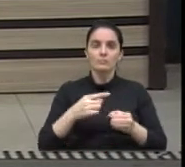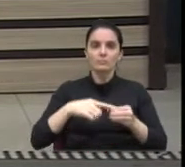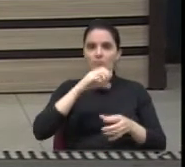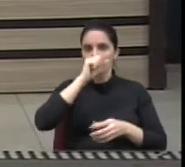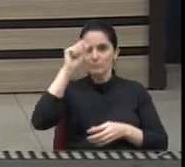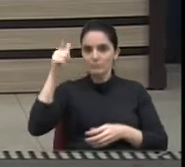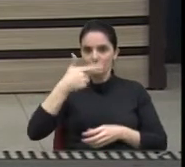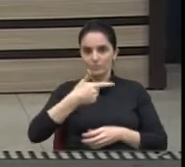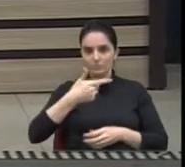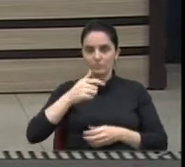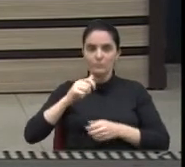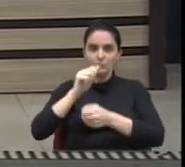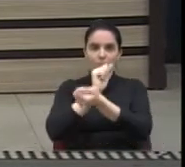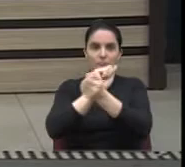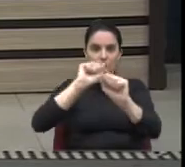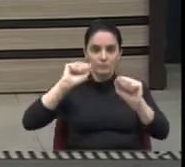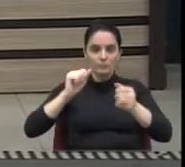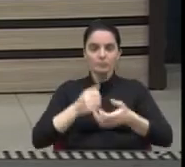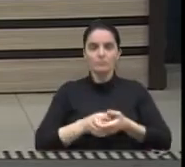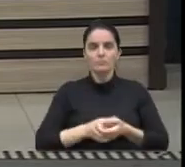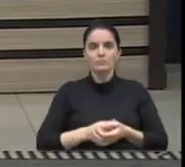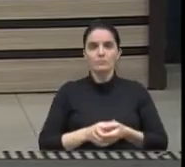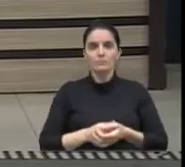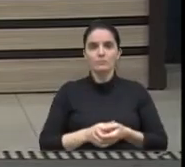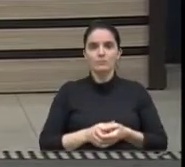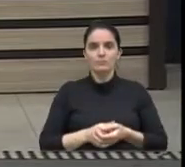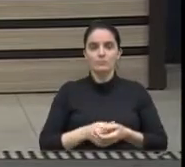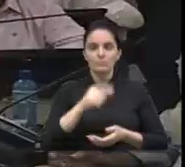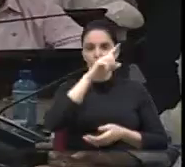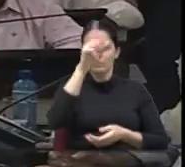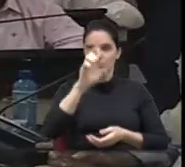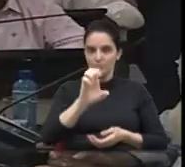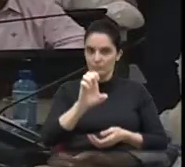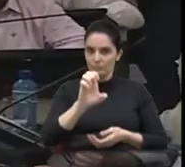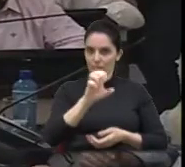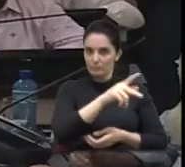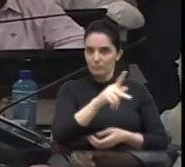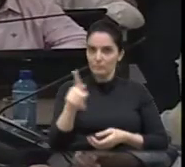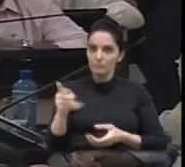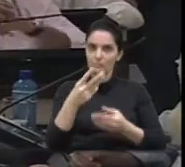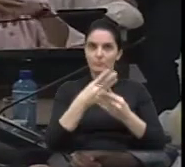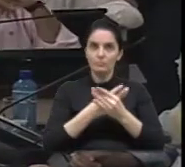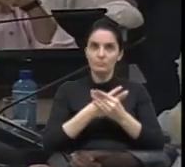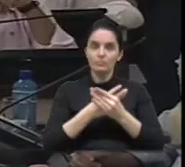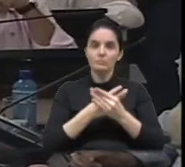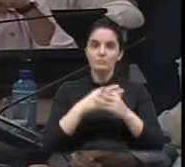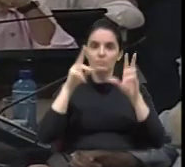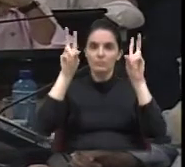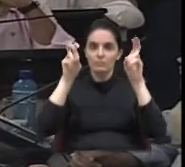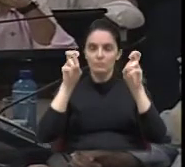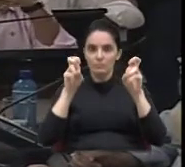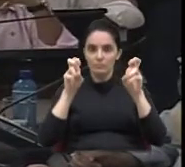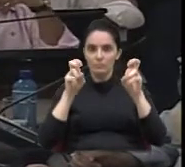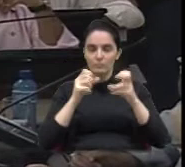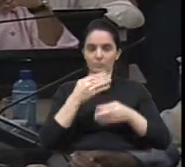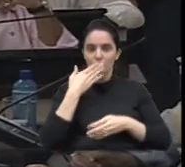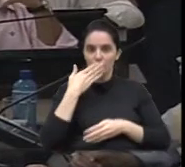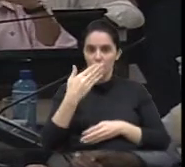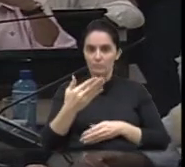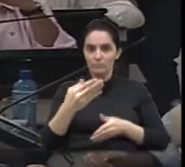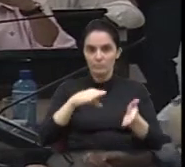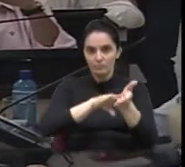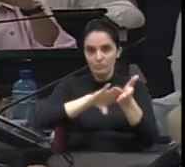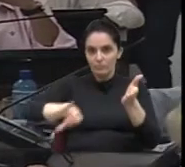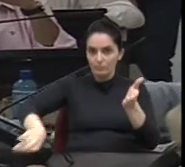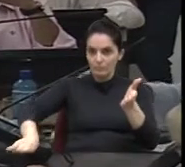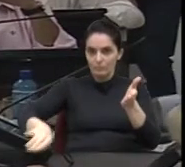de maio de 2017. Excelentíssimo senhor José Roberto Bernardo, presidente da Câmara Municipal. Assunto, encaminha a solicitação de retirada